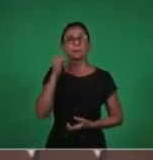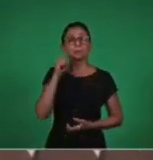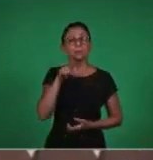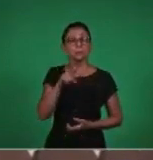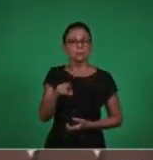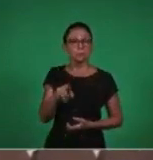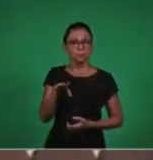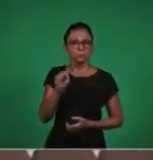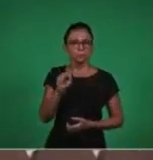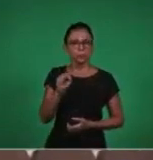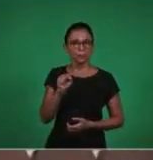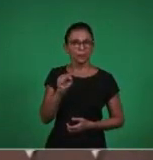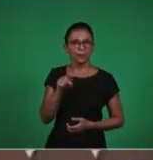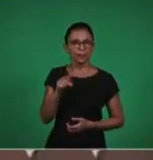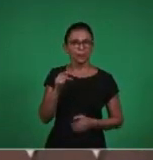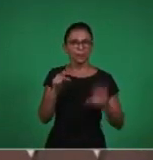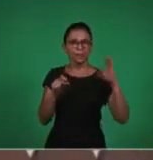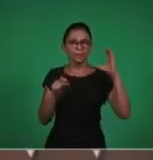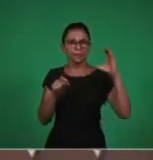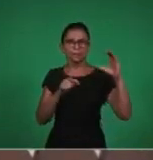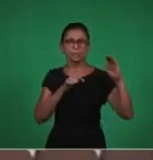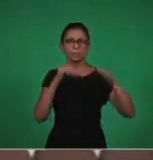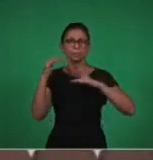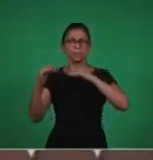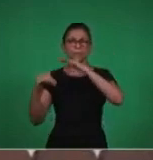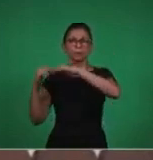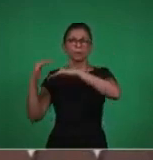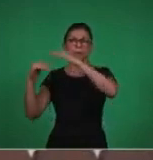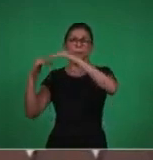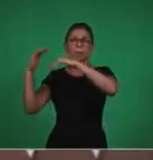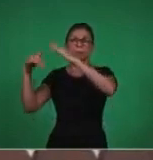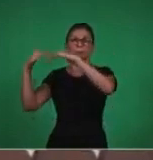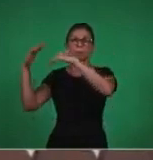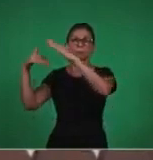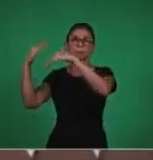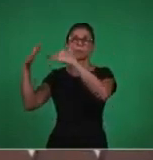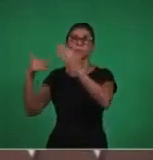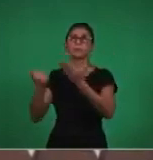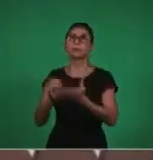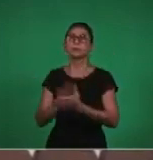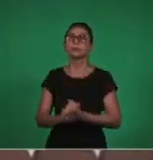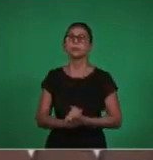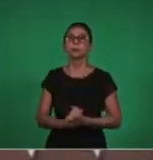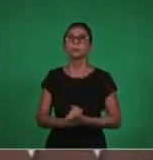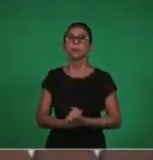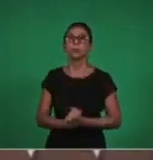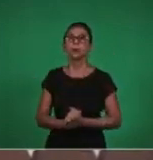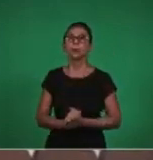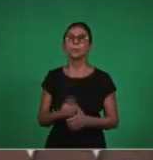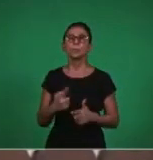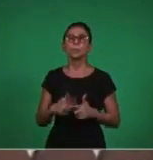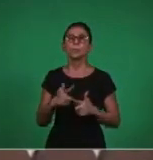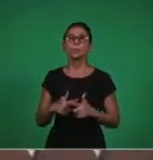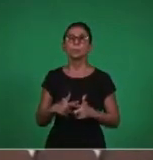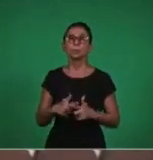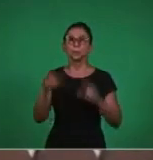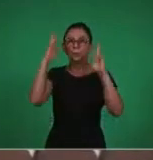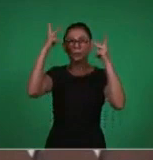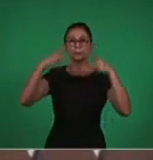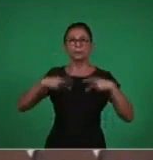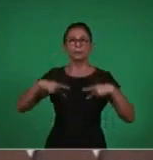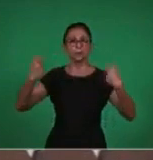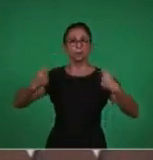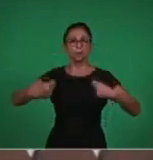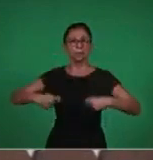se desenvolveu, você vai ver que ela se desenvolve em função da necessidade do homem. Isto é